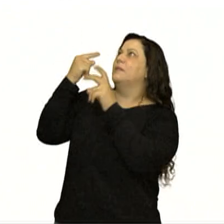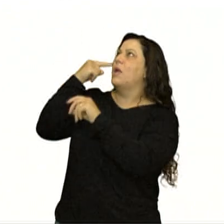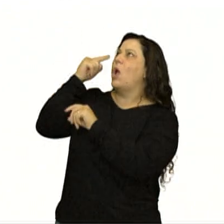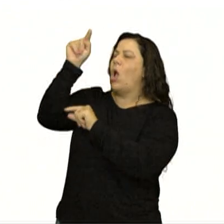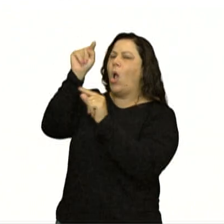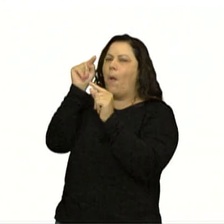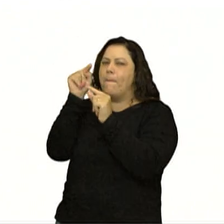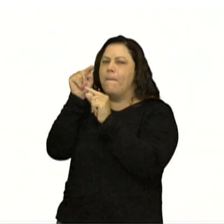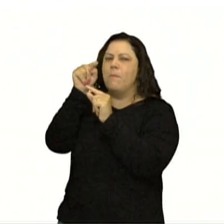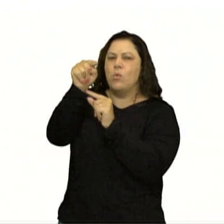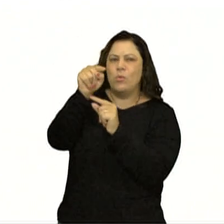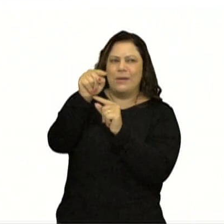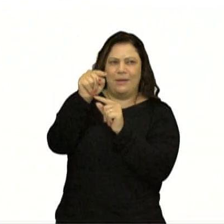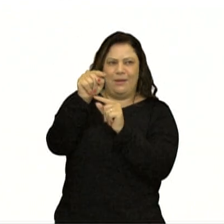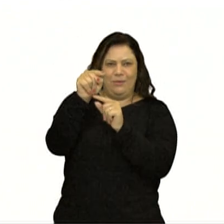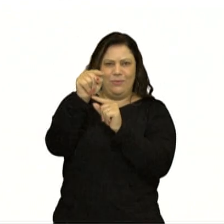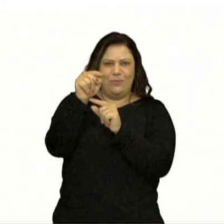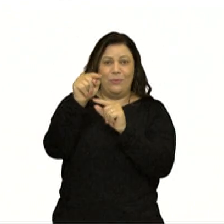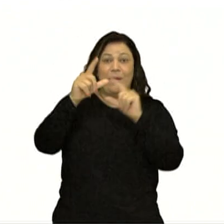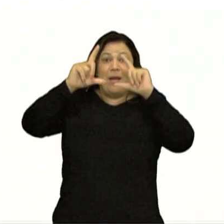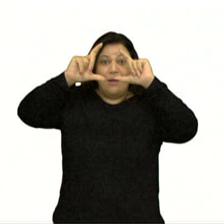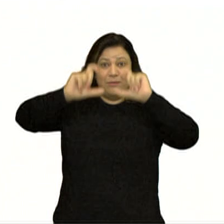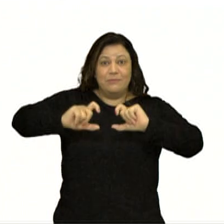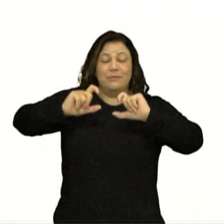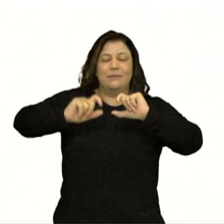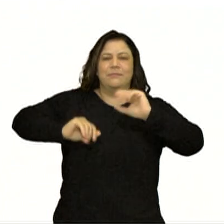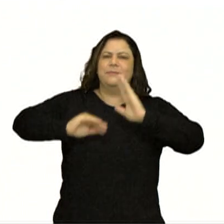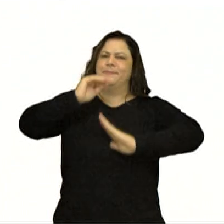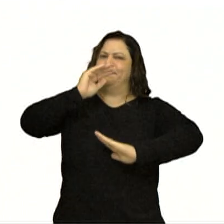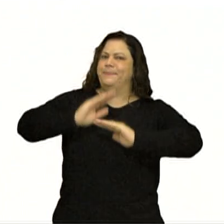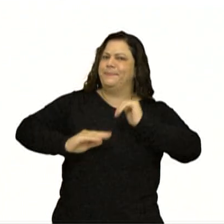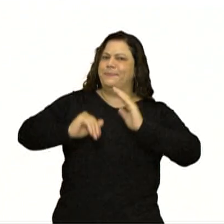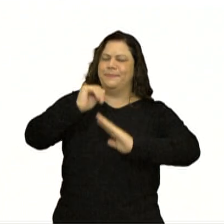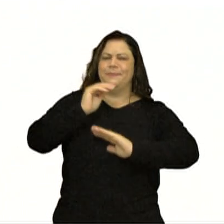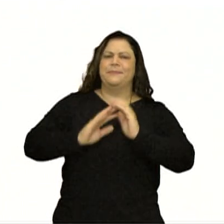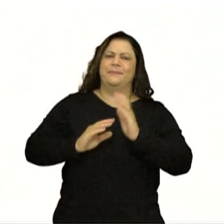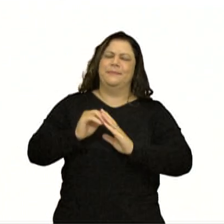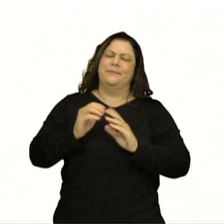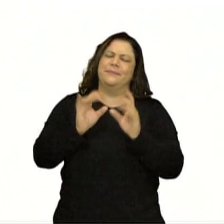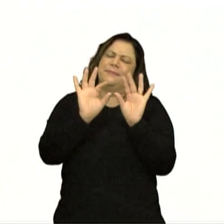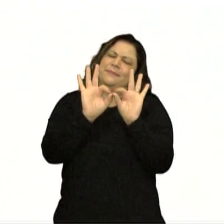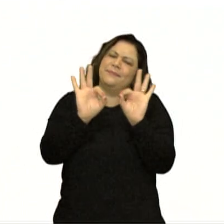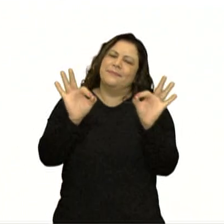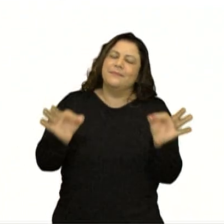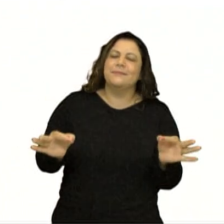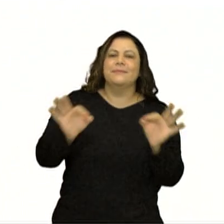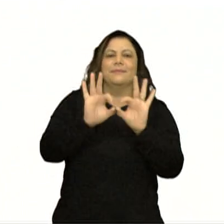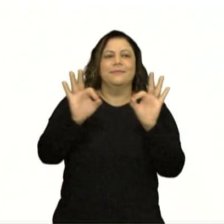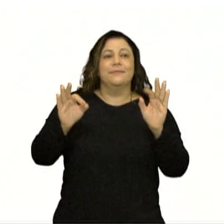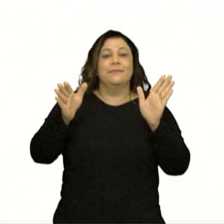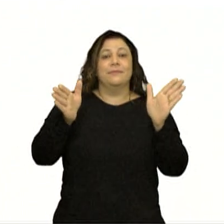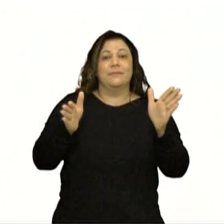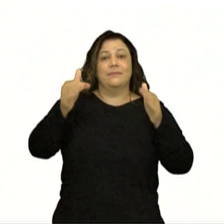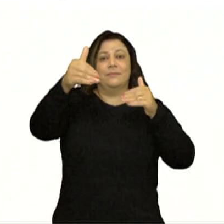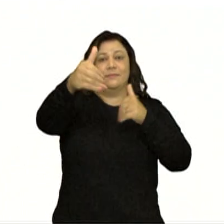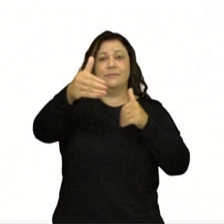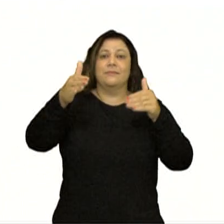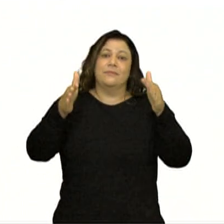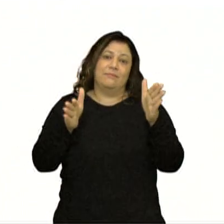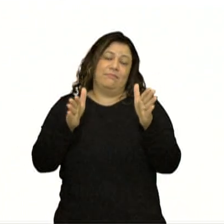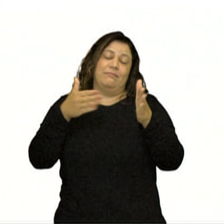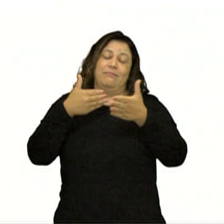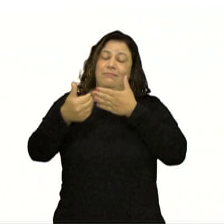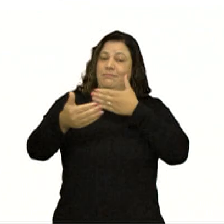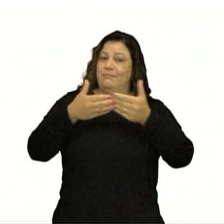Este tipo de fotografia é uma prática econômica e simples, pois utiliza uma caixa qualquer em que a